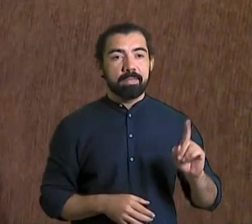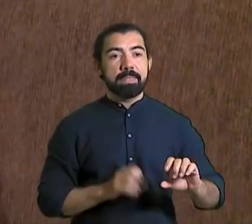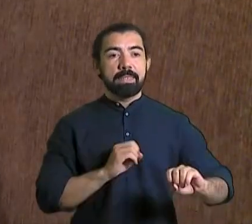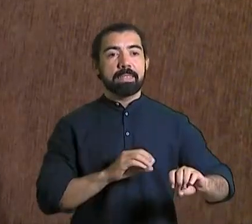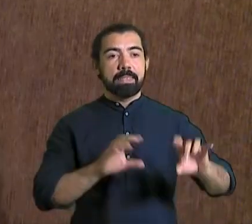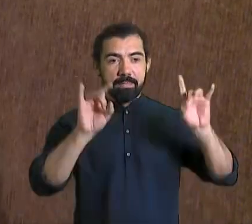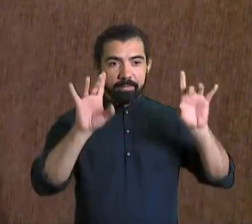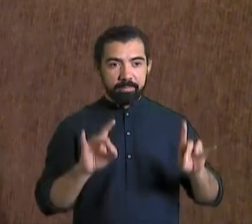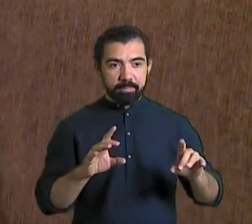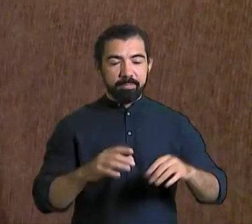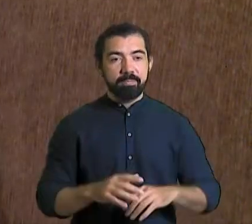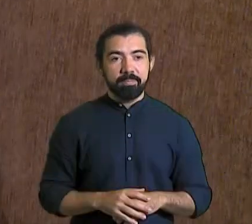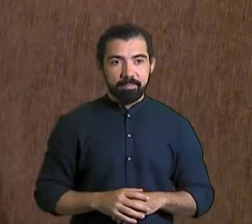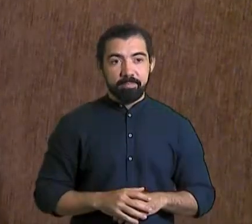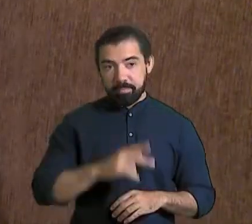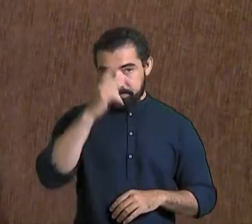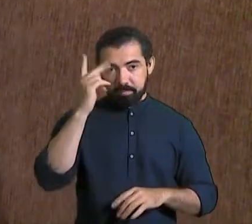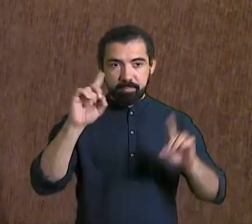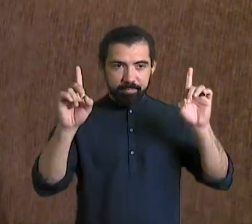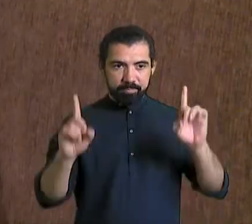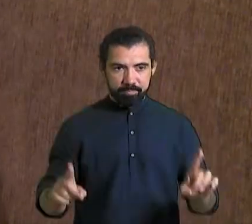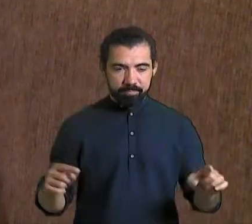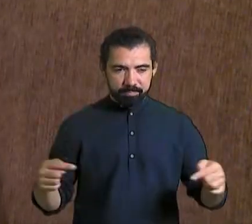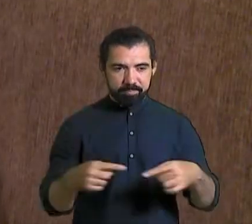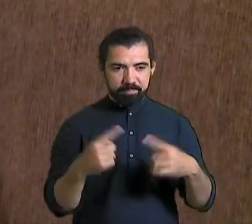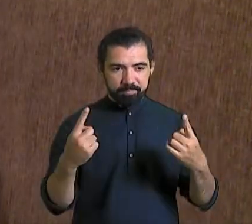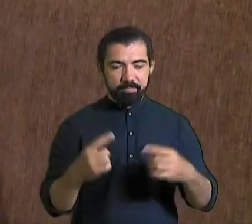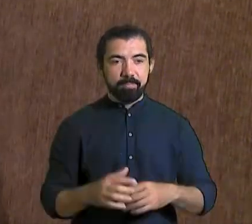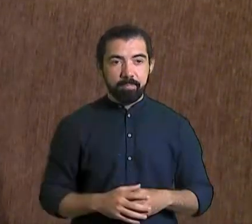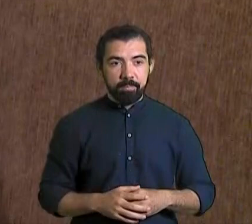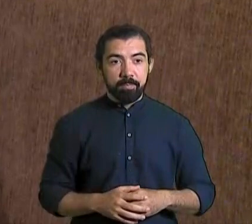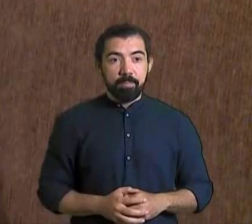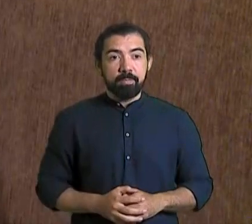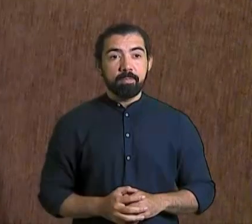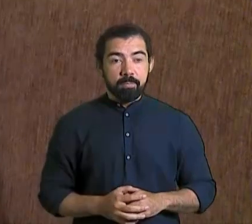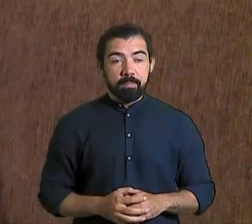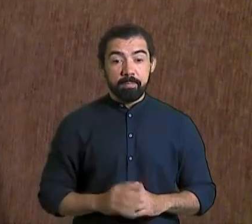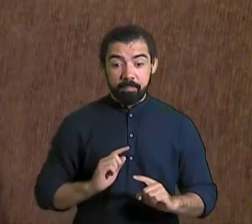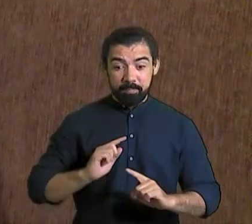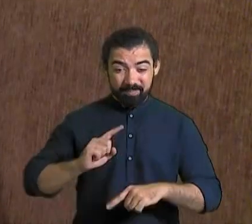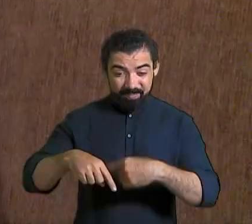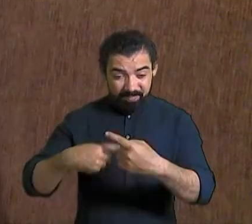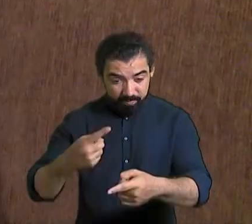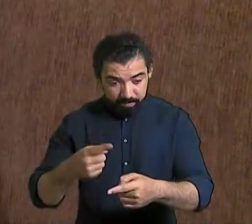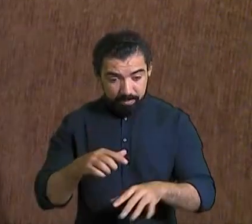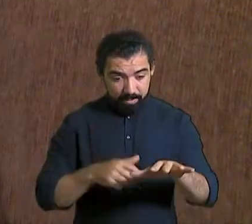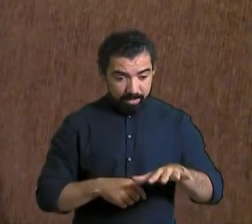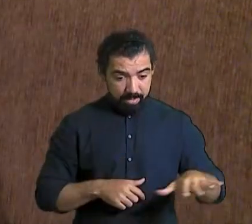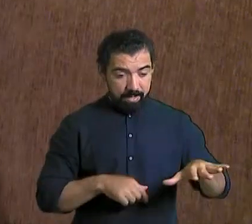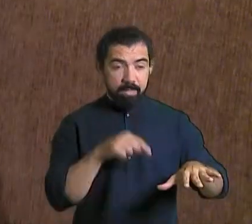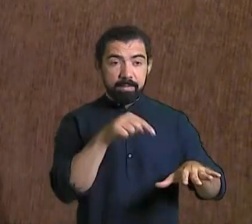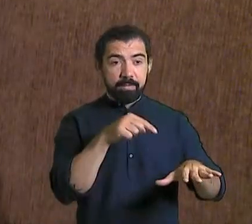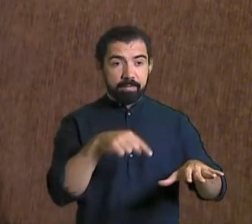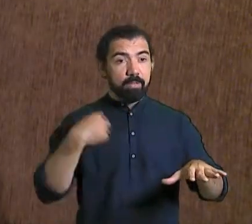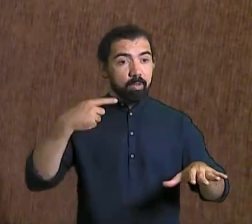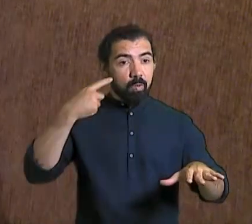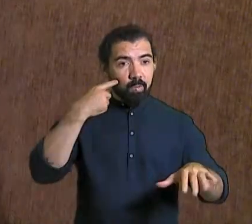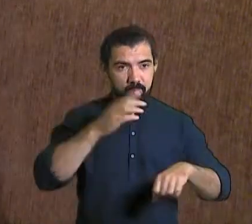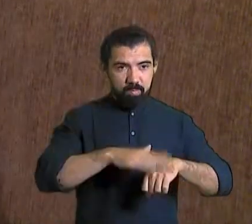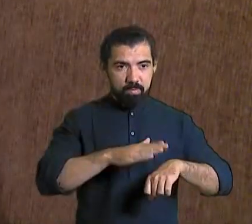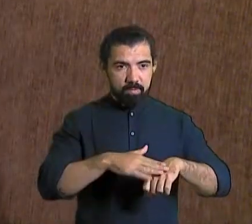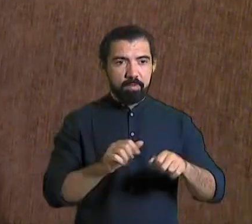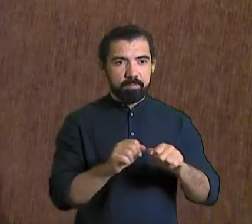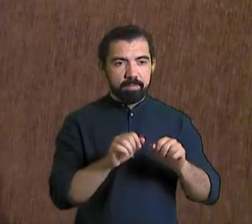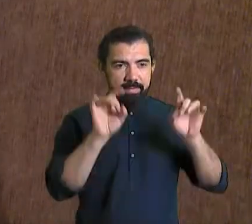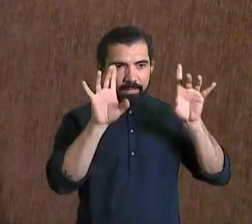especial para pessoas com deficiência, né? E depois, na área do direito, eu fiz uma especialização em direito e